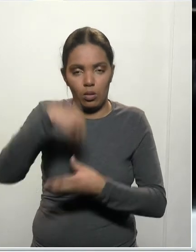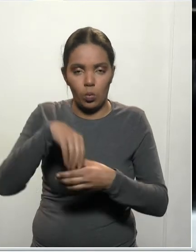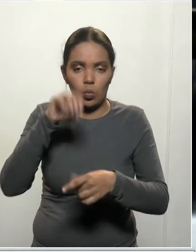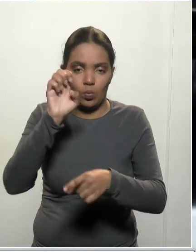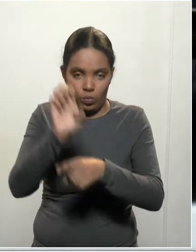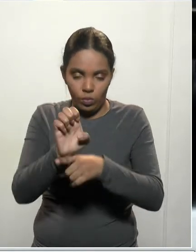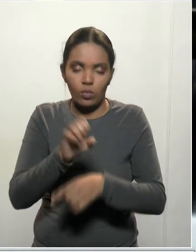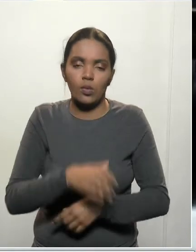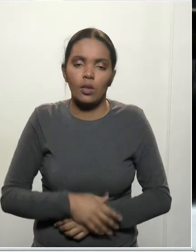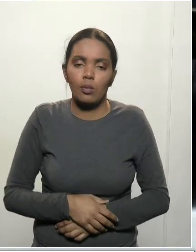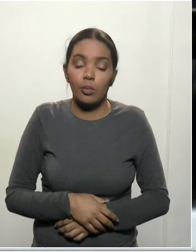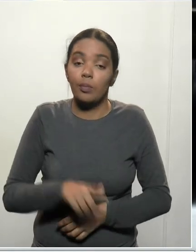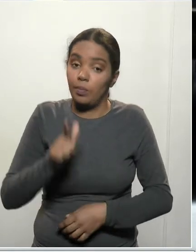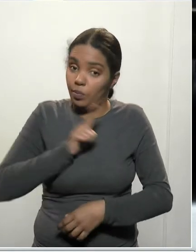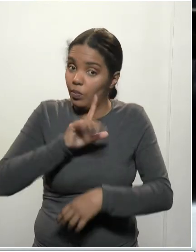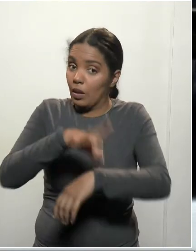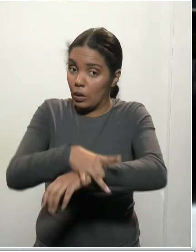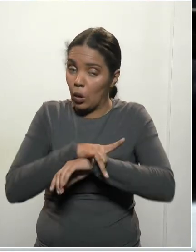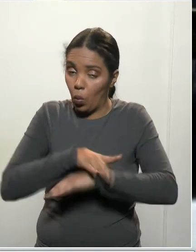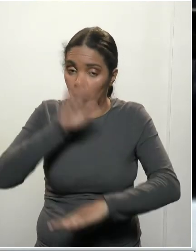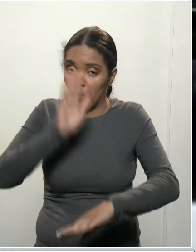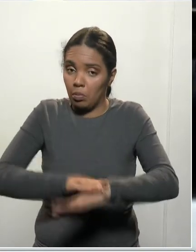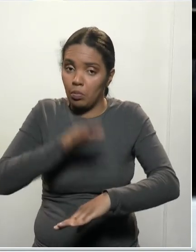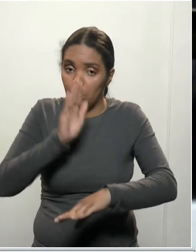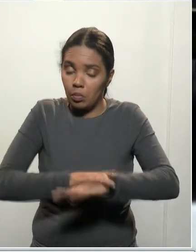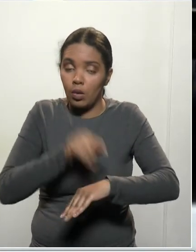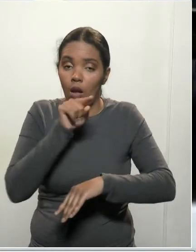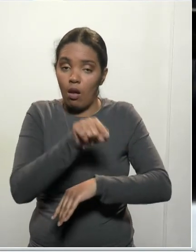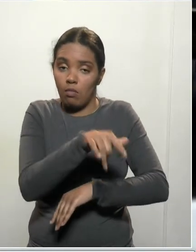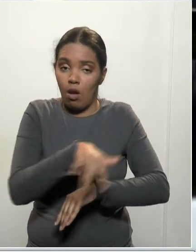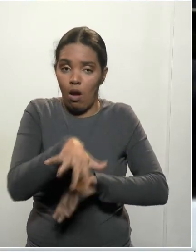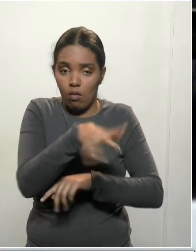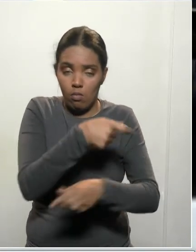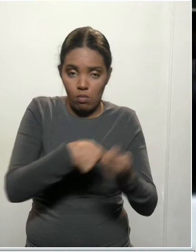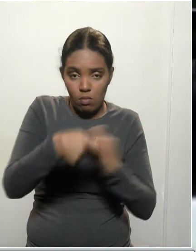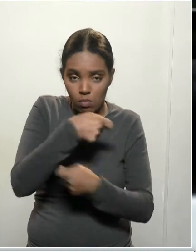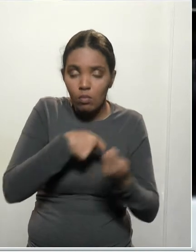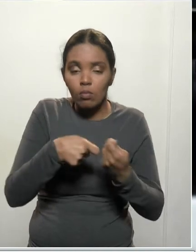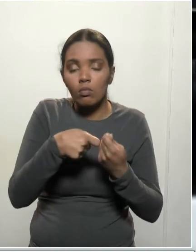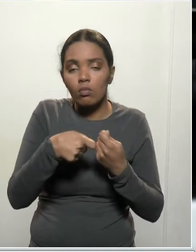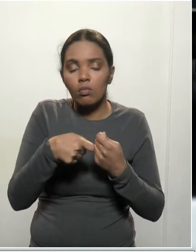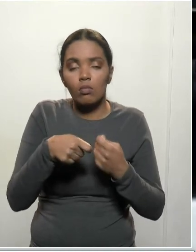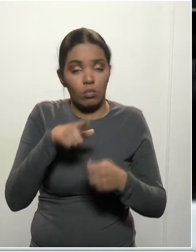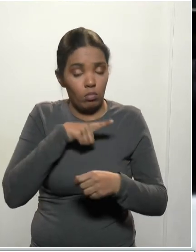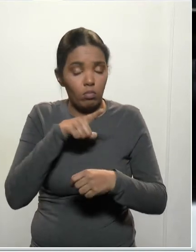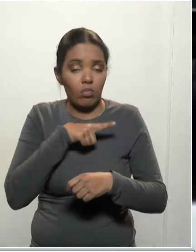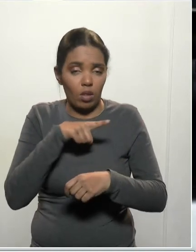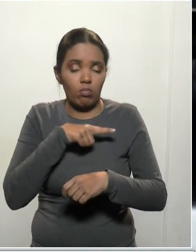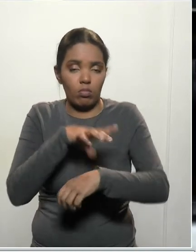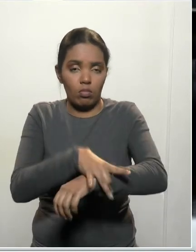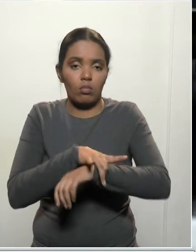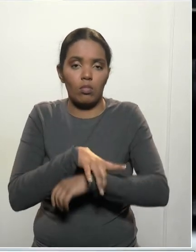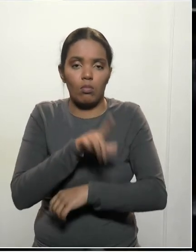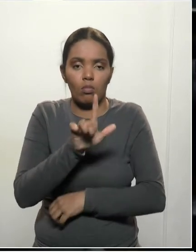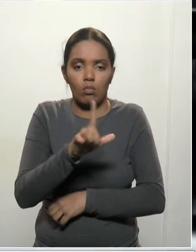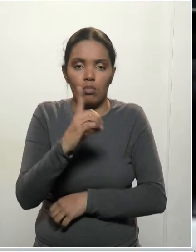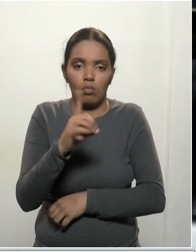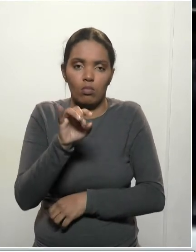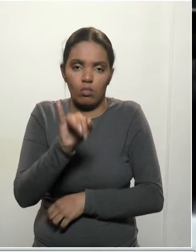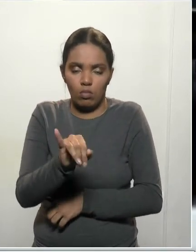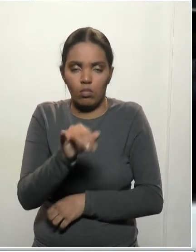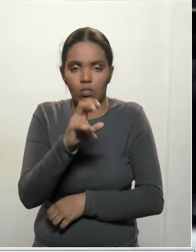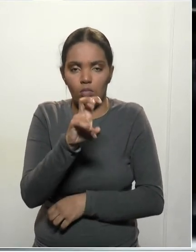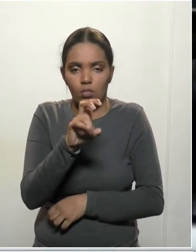inclusive assegurada a autonomia funcional administrativa, tendo sido isso assegurado por meio da ADI